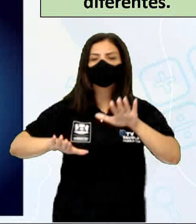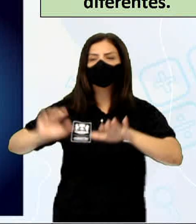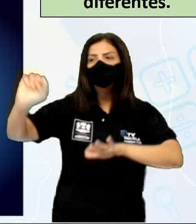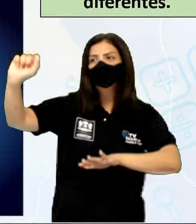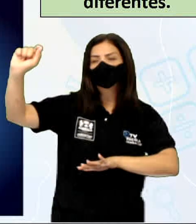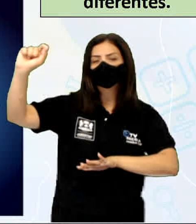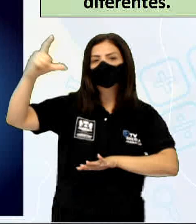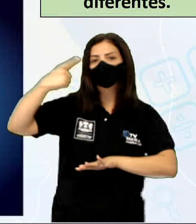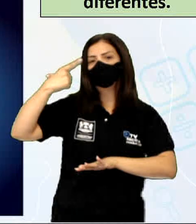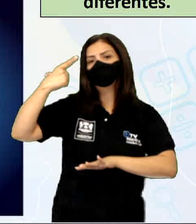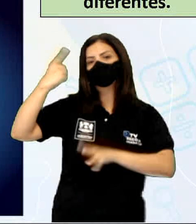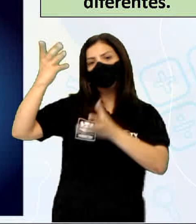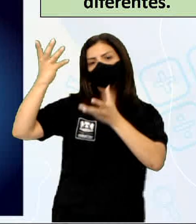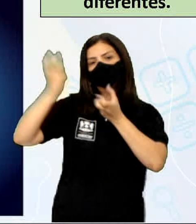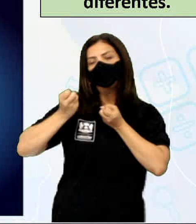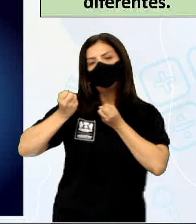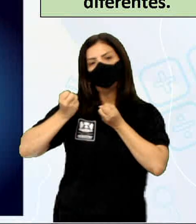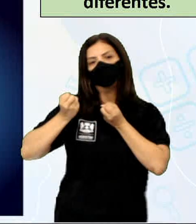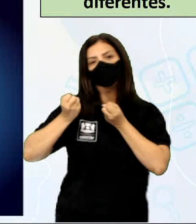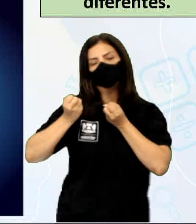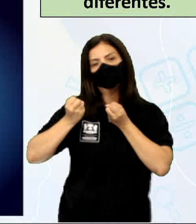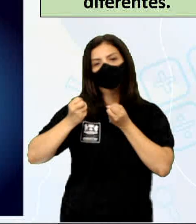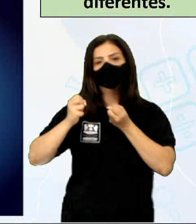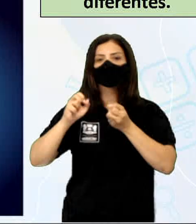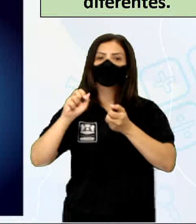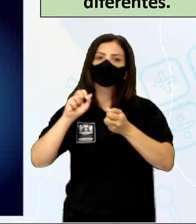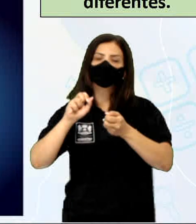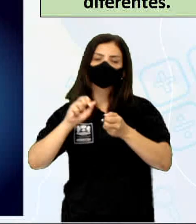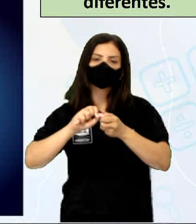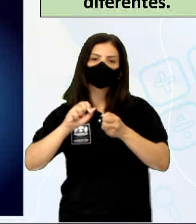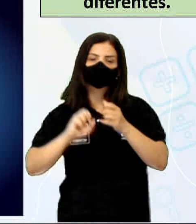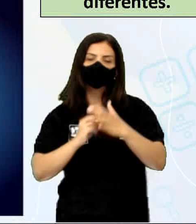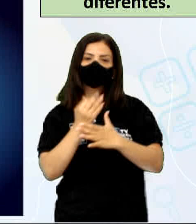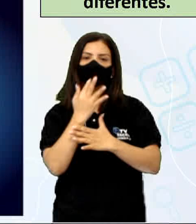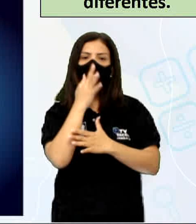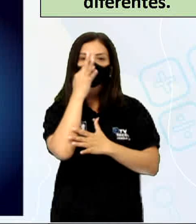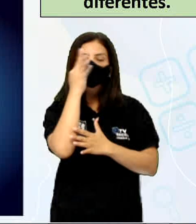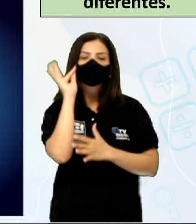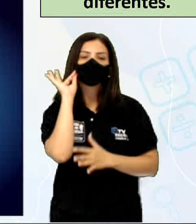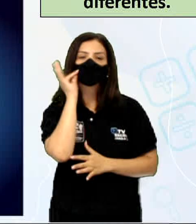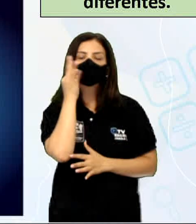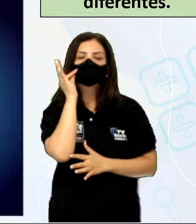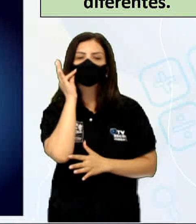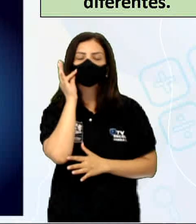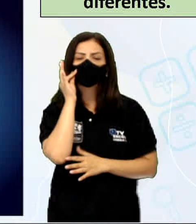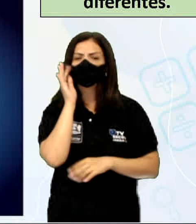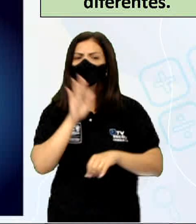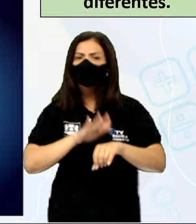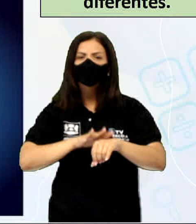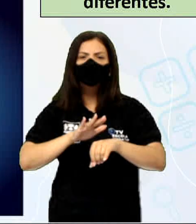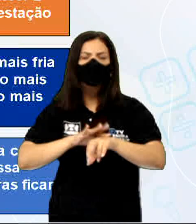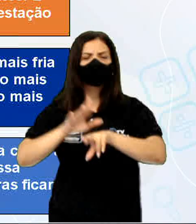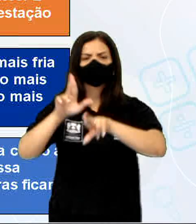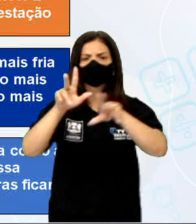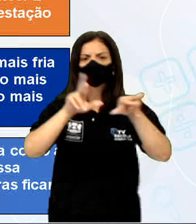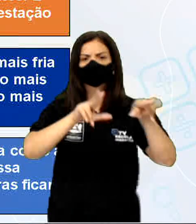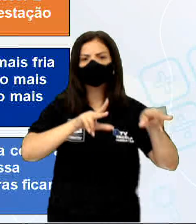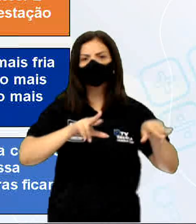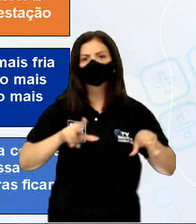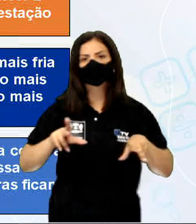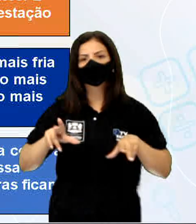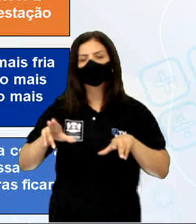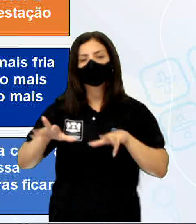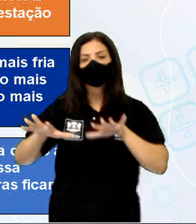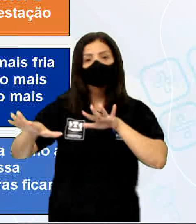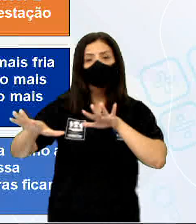essa incidência solar, produzindo flores, frutos em épocas diferentes. O